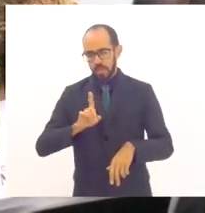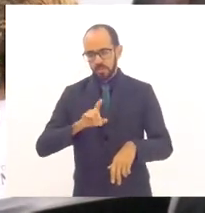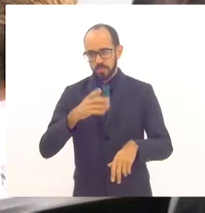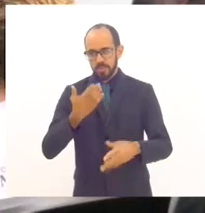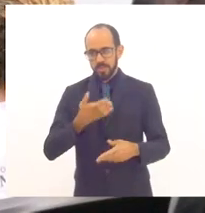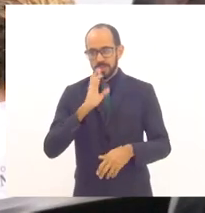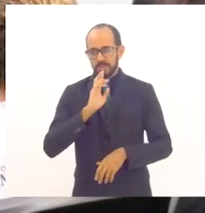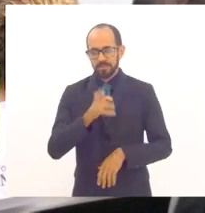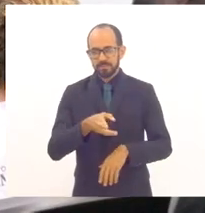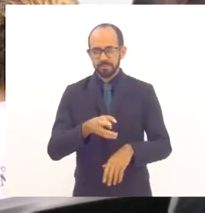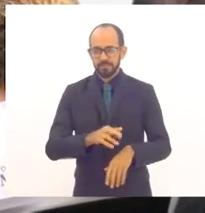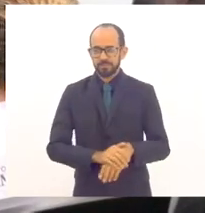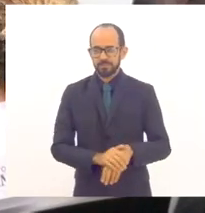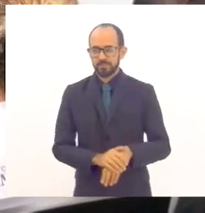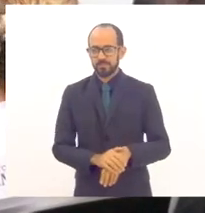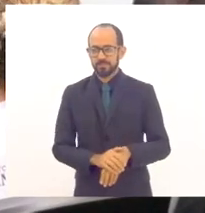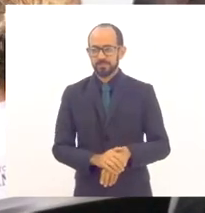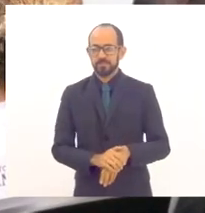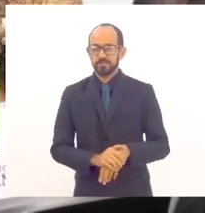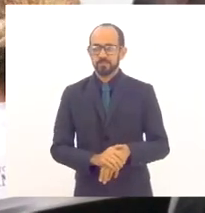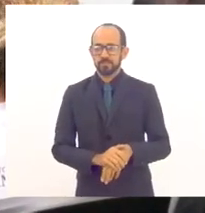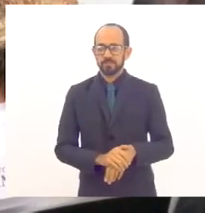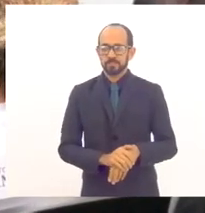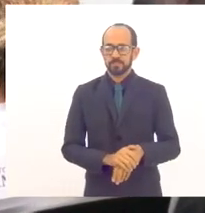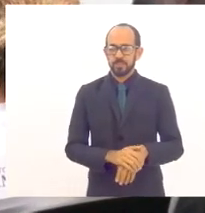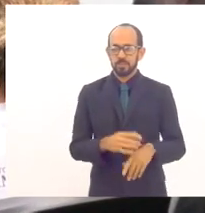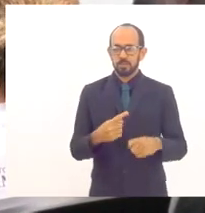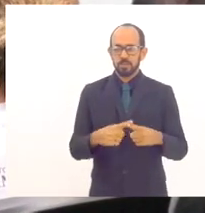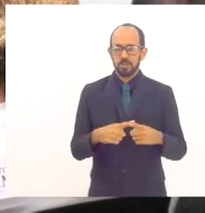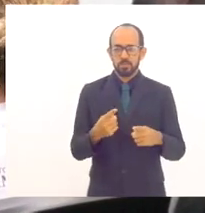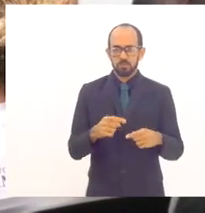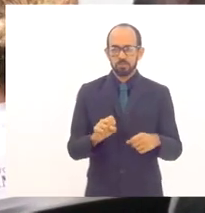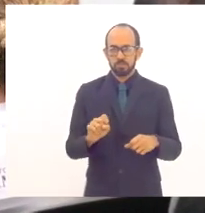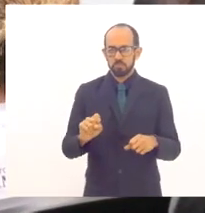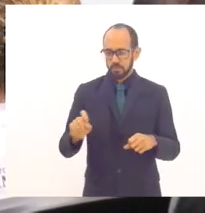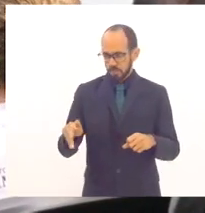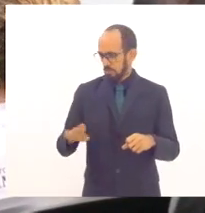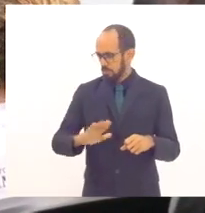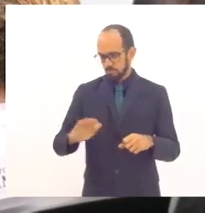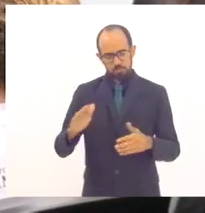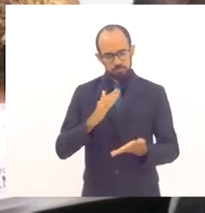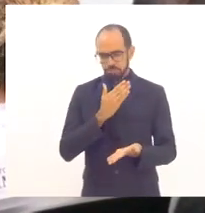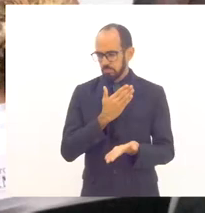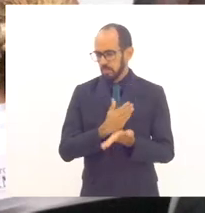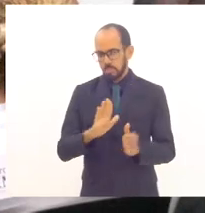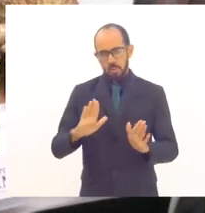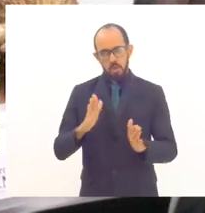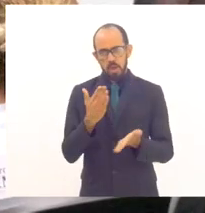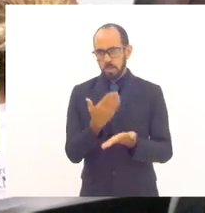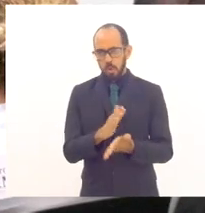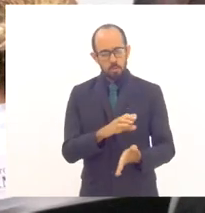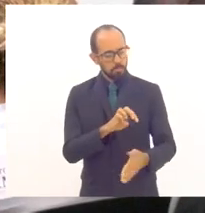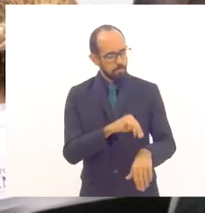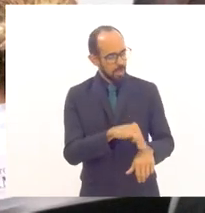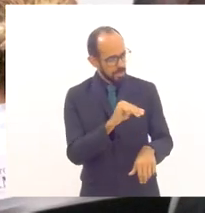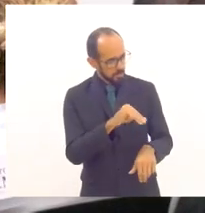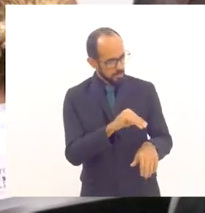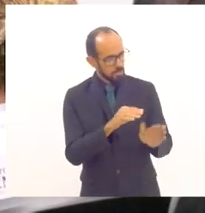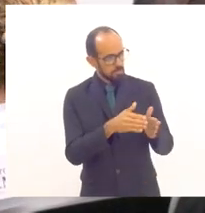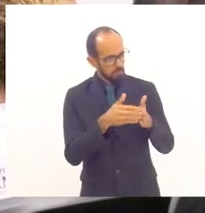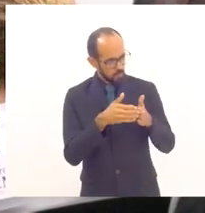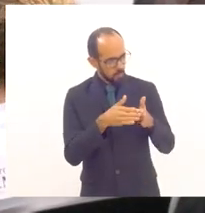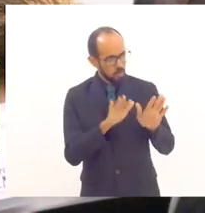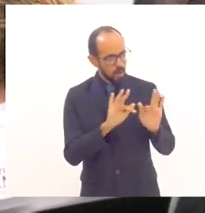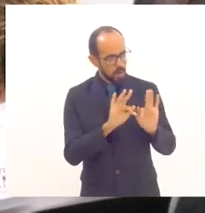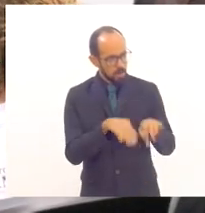que eu dei a resposta, até porque meteu religiosidade. Bom, agora sim, já passou seu minuto. E religiosidade não tem nada a ver com isso aqui. Por favor,